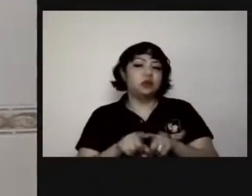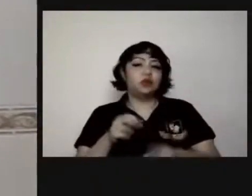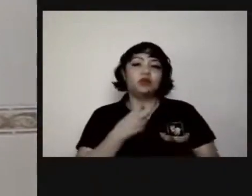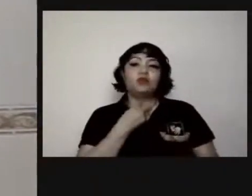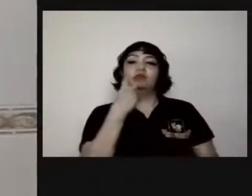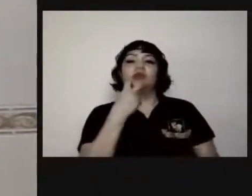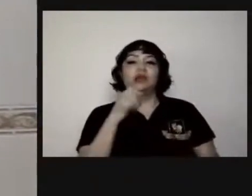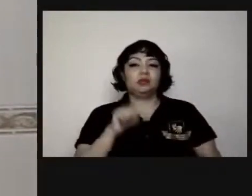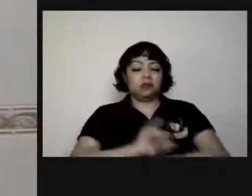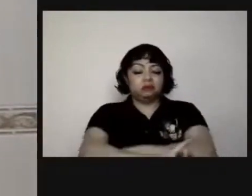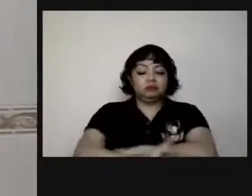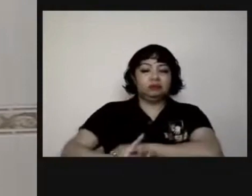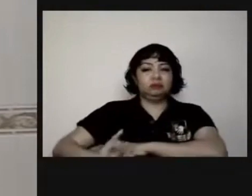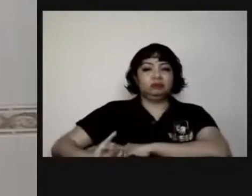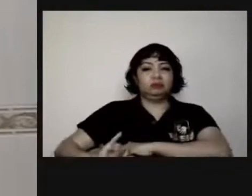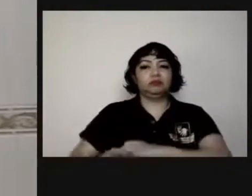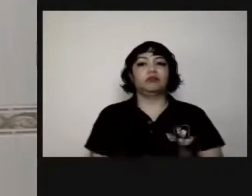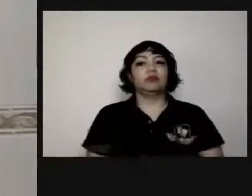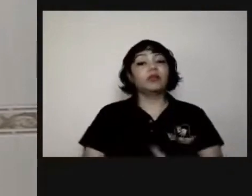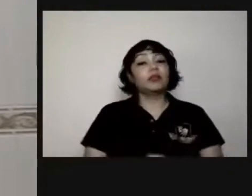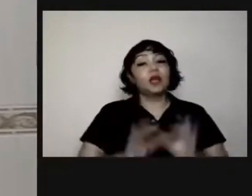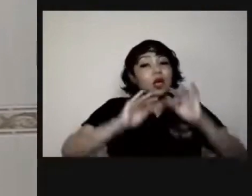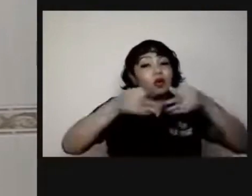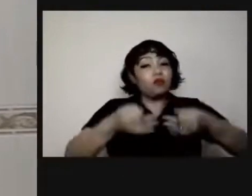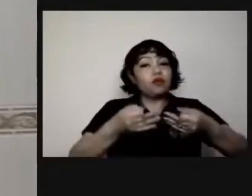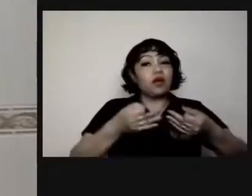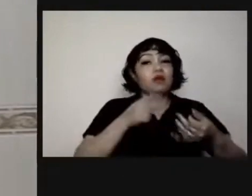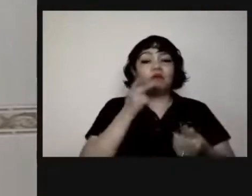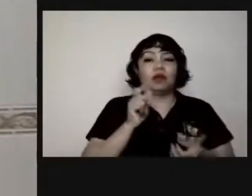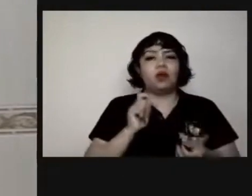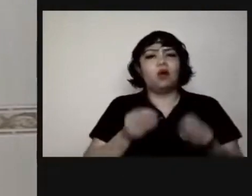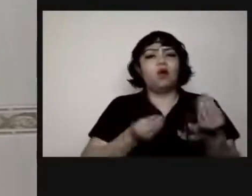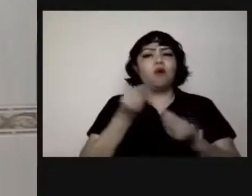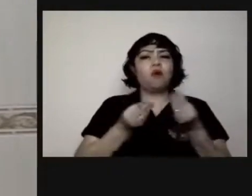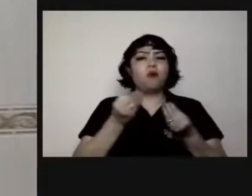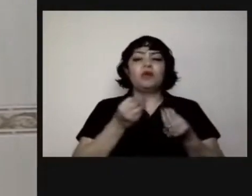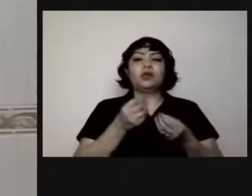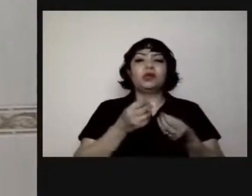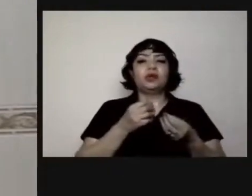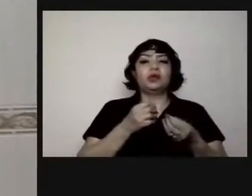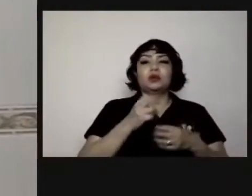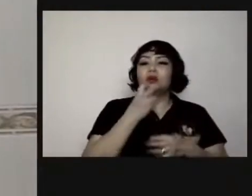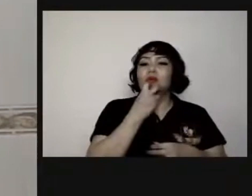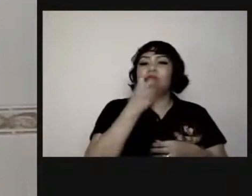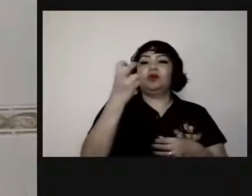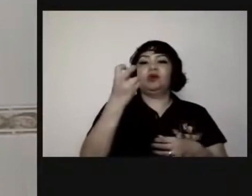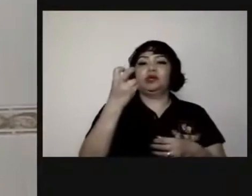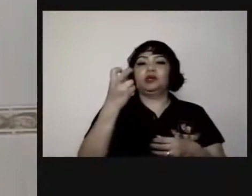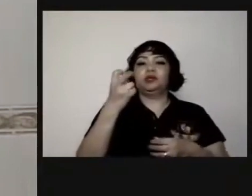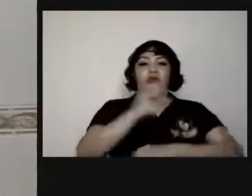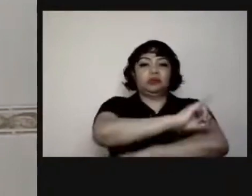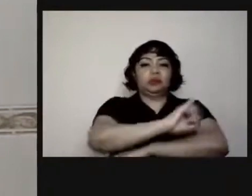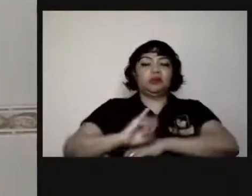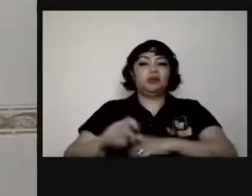ele comenta no final: como o grito do Ipiranga conhecido ficou, o dia em que Dom Pedro às margens do